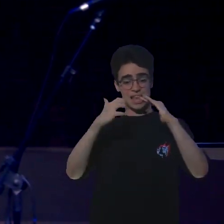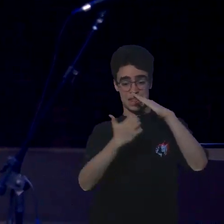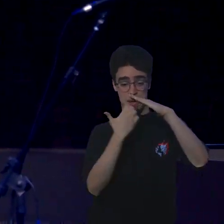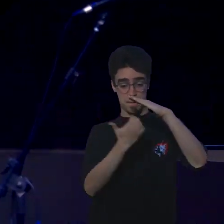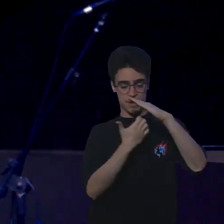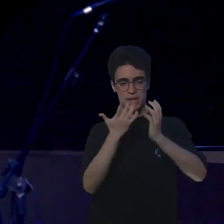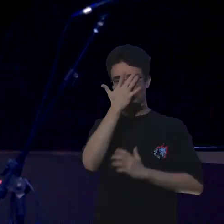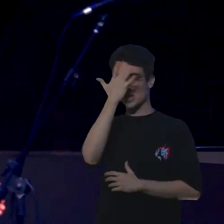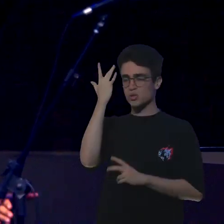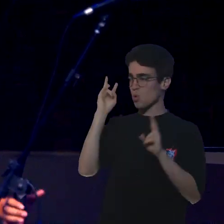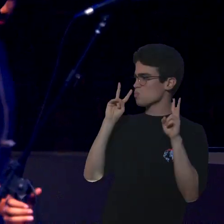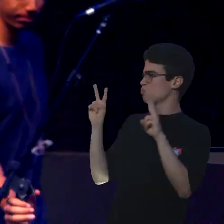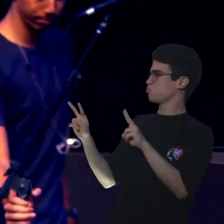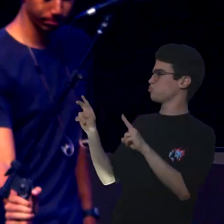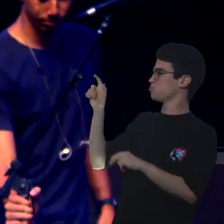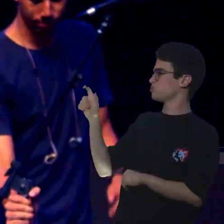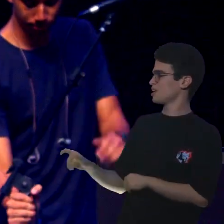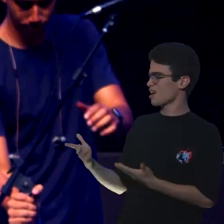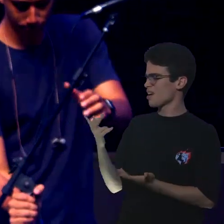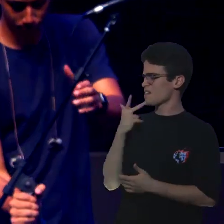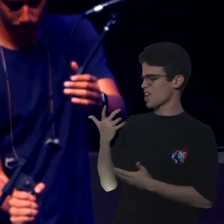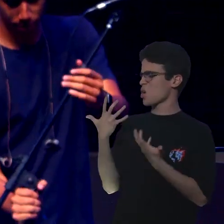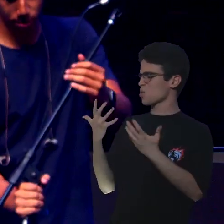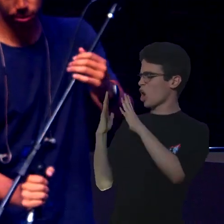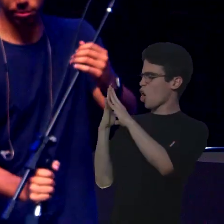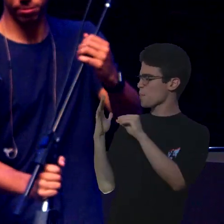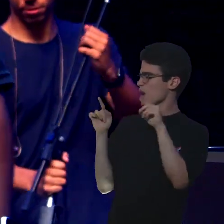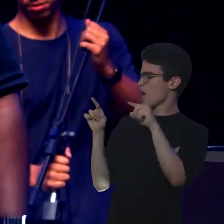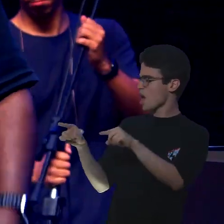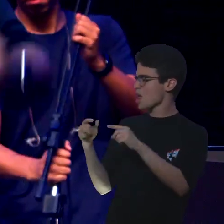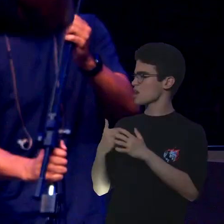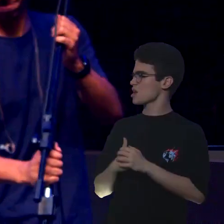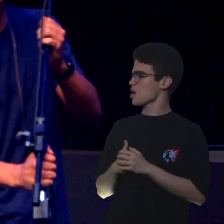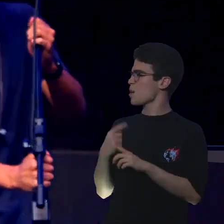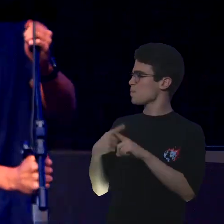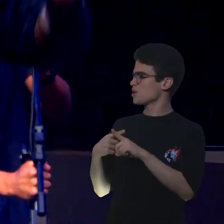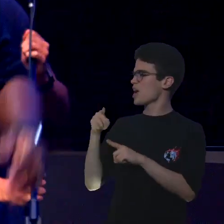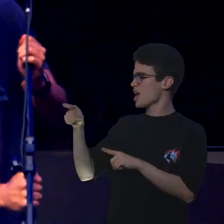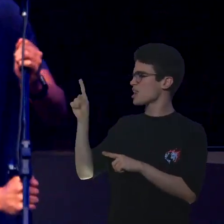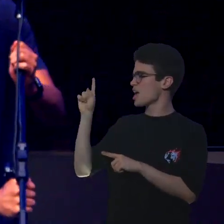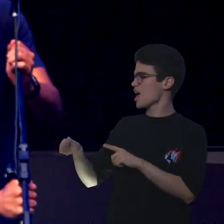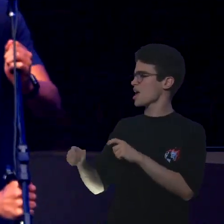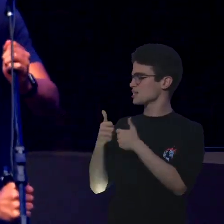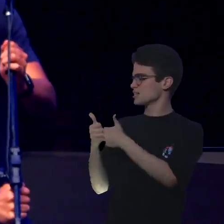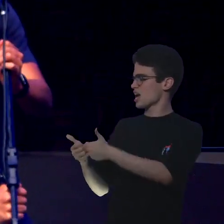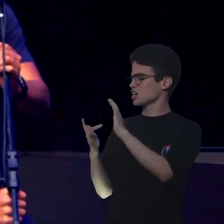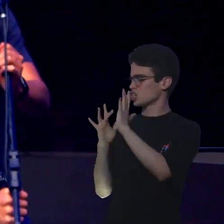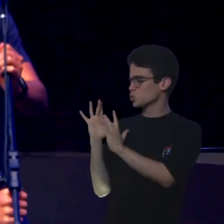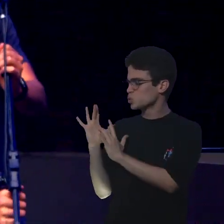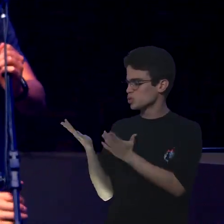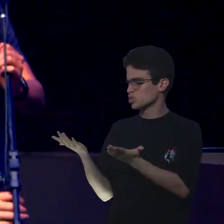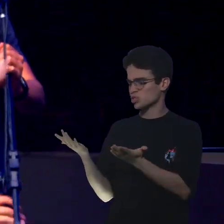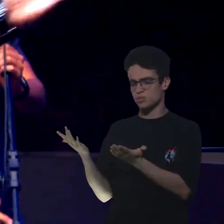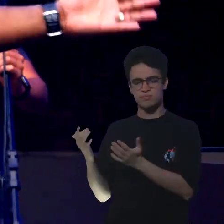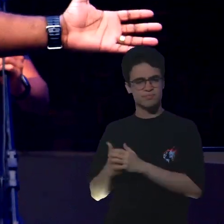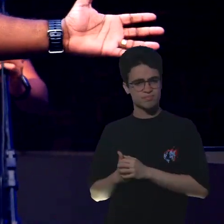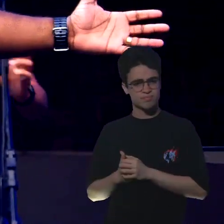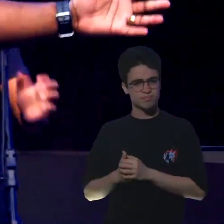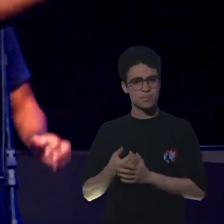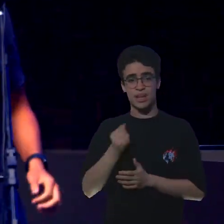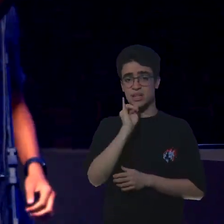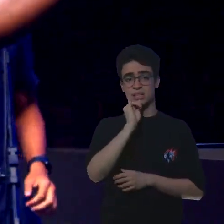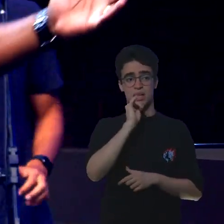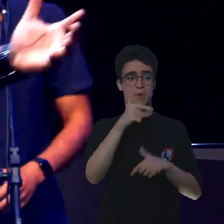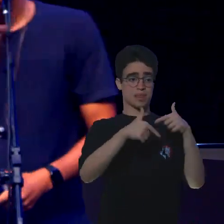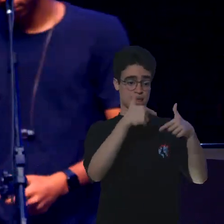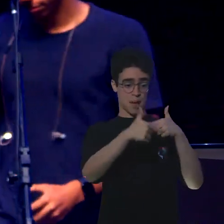para você e falam: quero ser parecido com ele, porque ele é um discípulo de Jesus. Você tem um amigo de